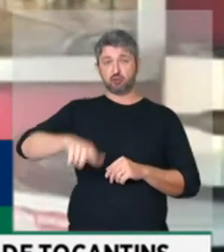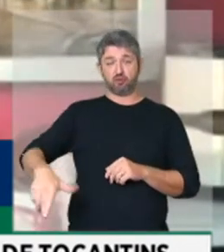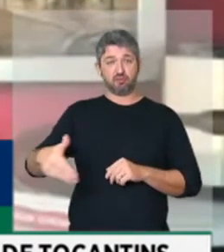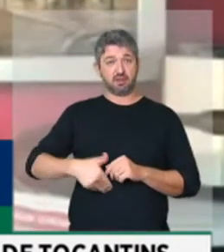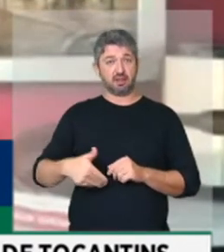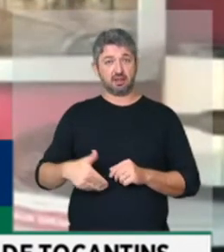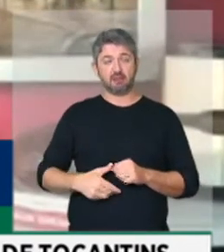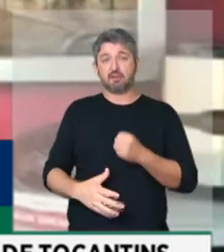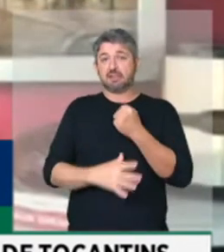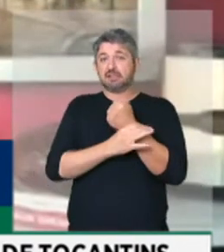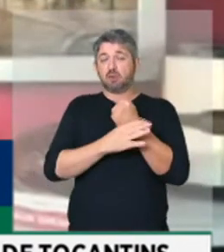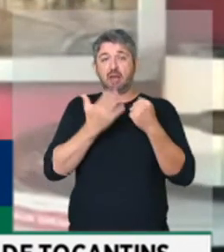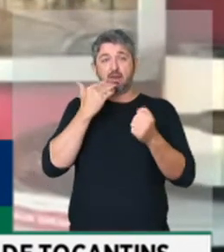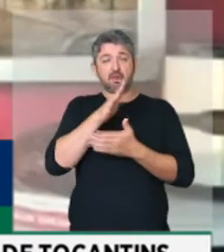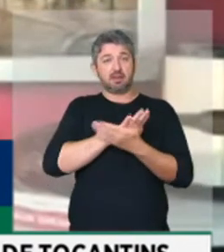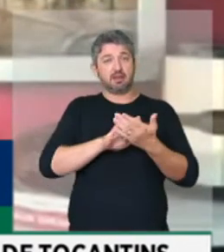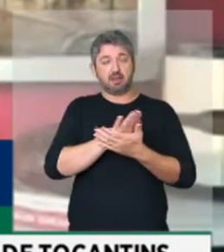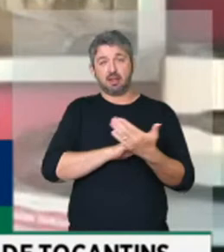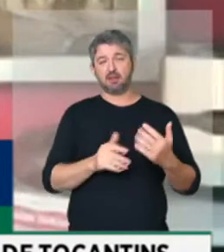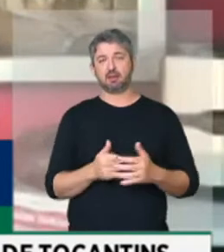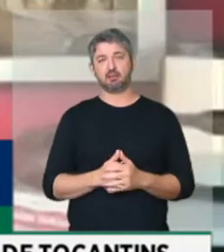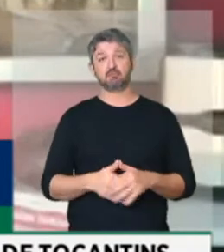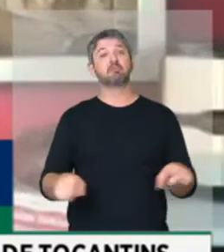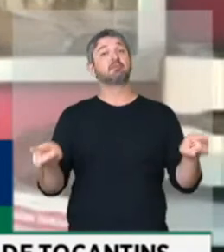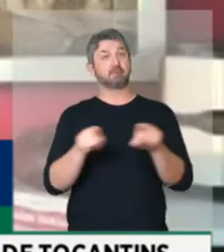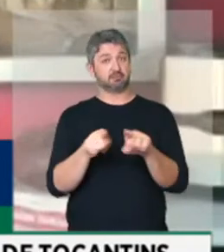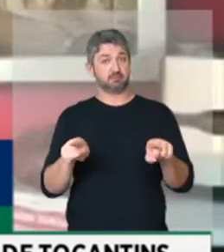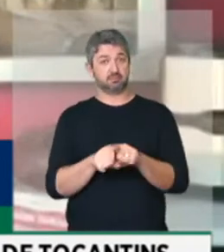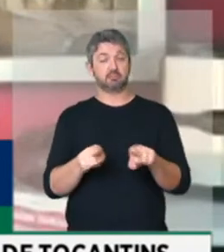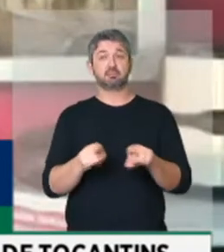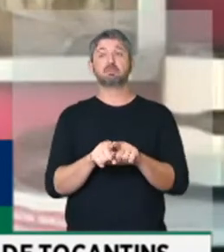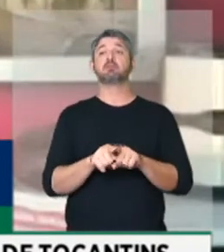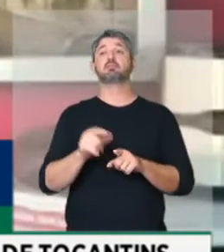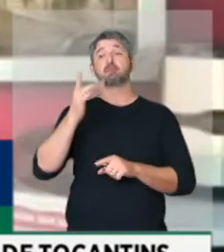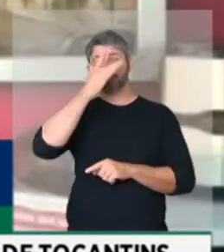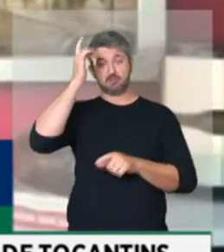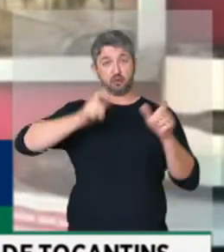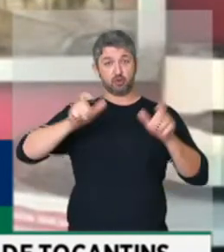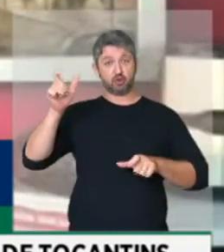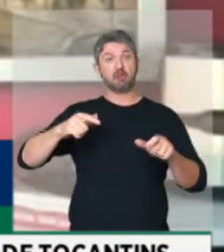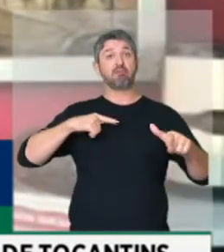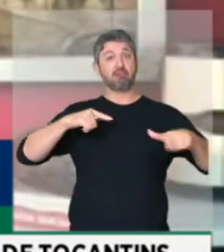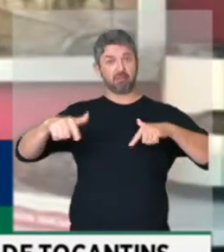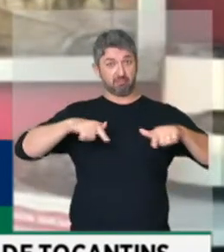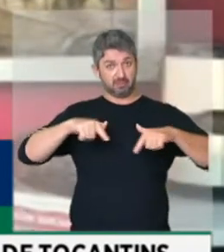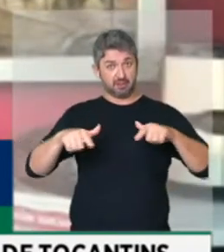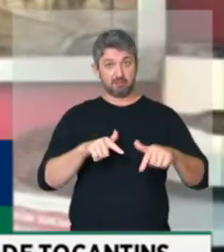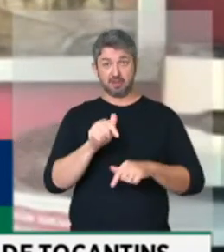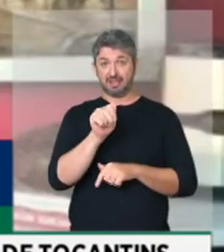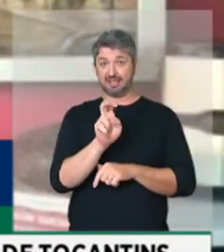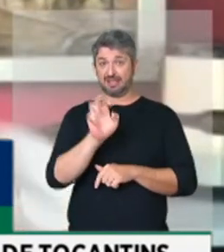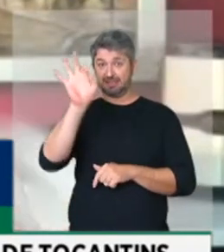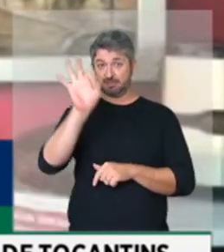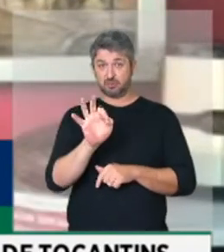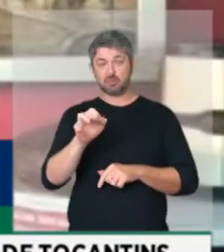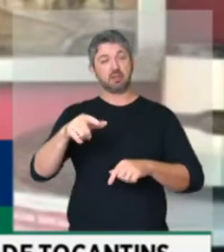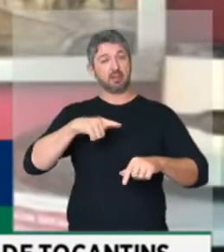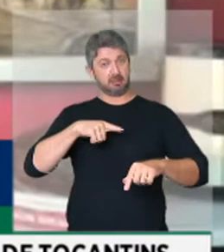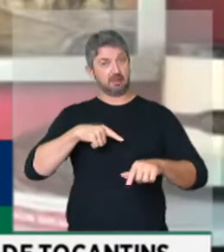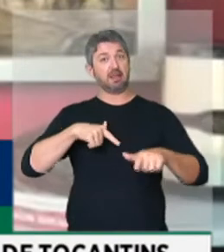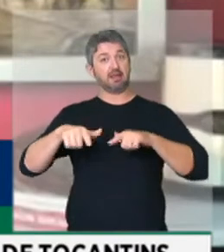da insegurança alimentar. Inclusive, até das pessoas que estão trabalhando. 15% das pessoas que